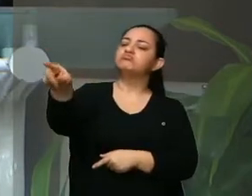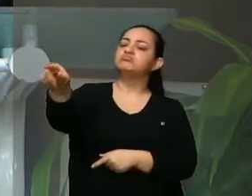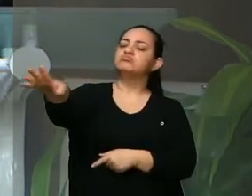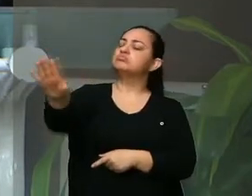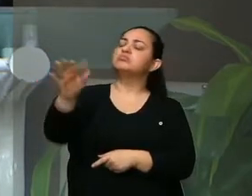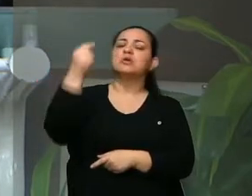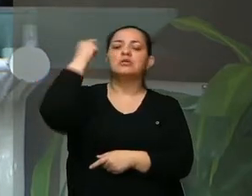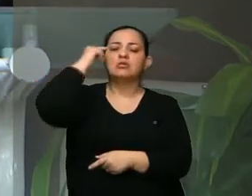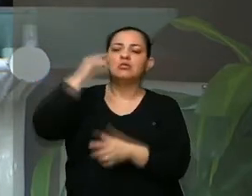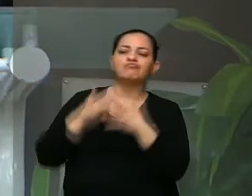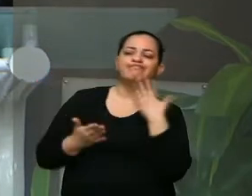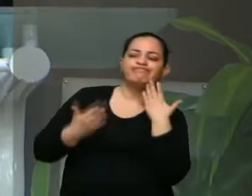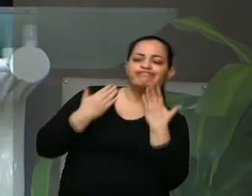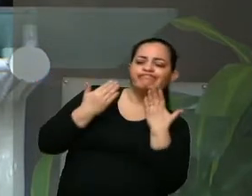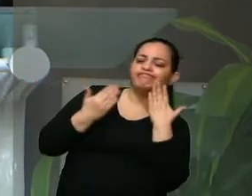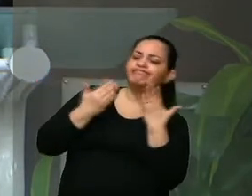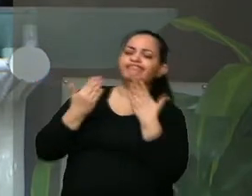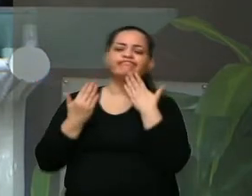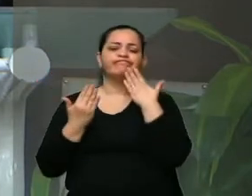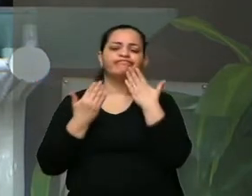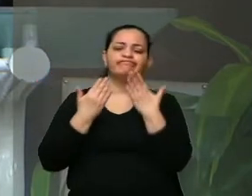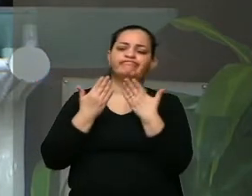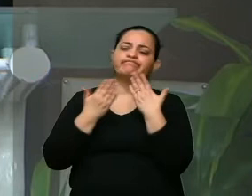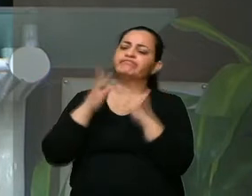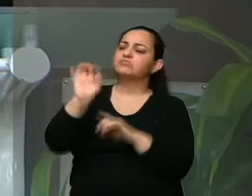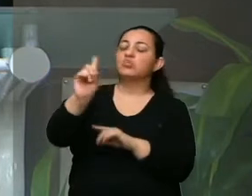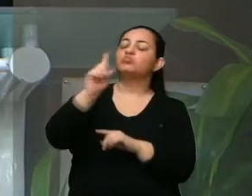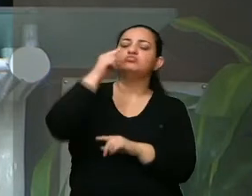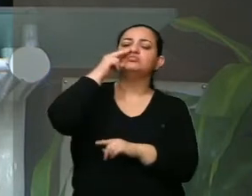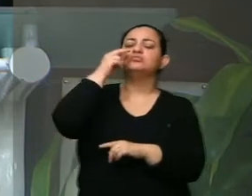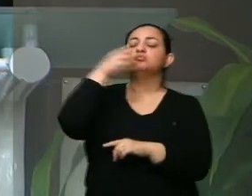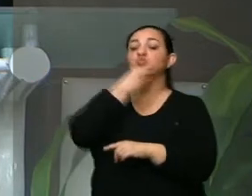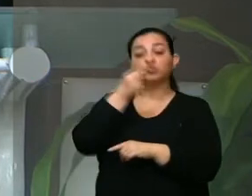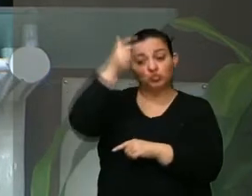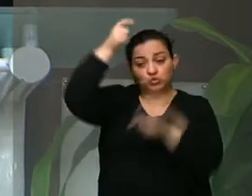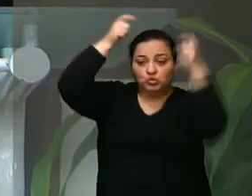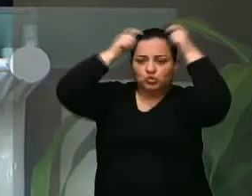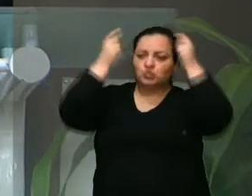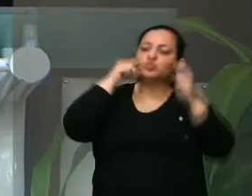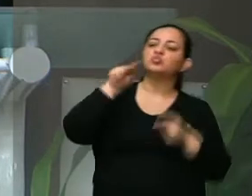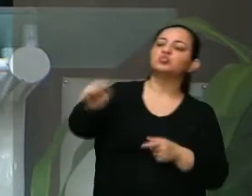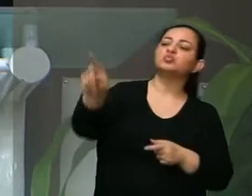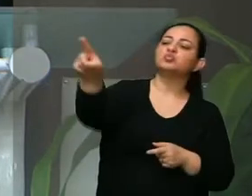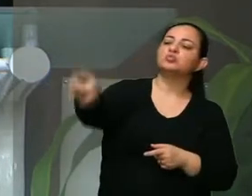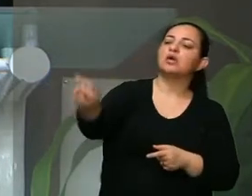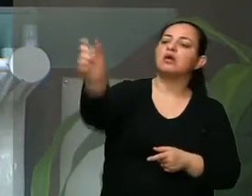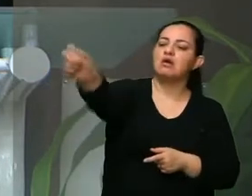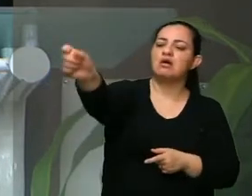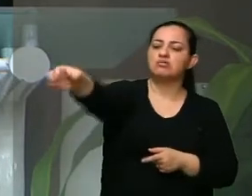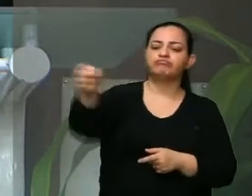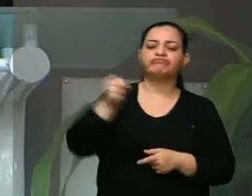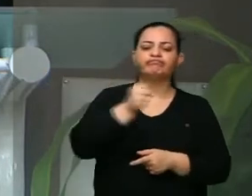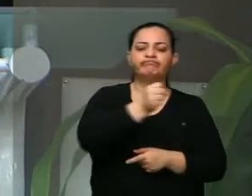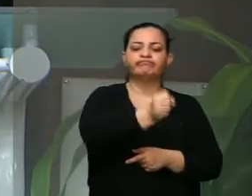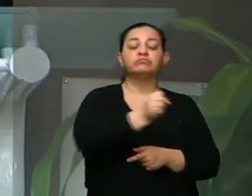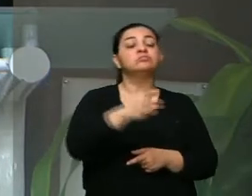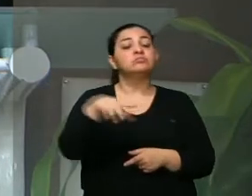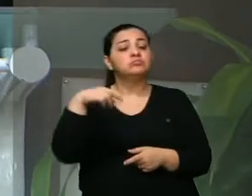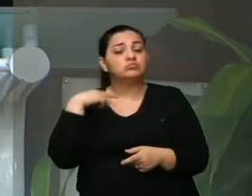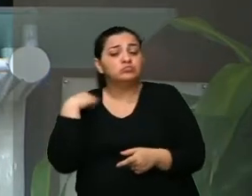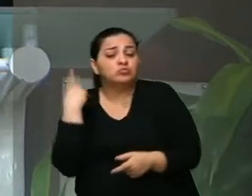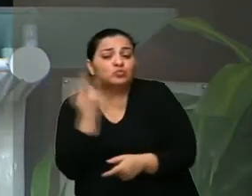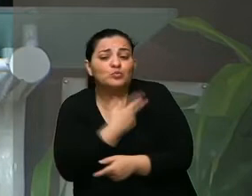pensou não ficou em dúvida entre s aquela não então nos nós temos aprendido por tantos